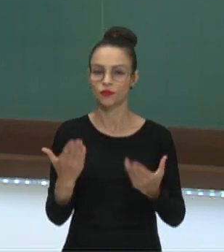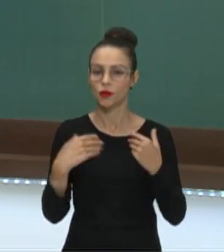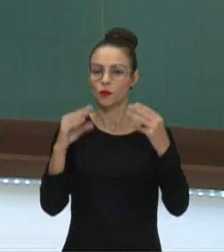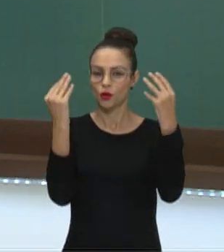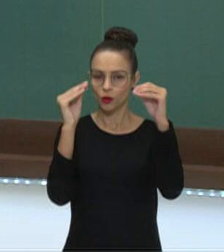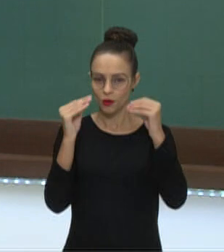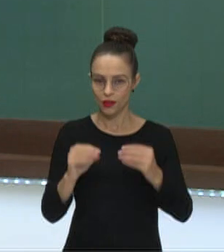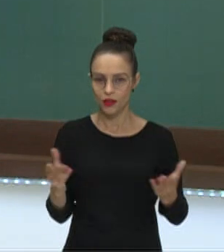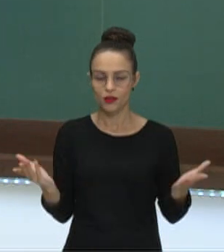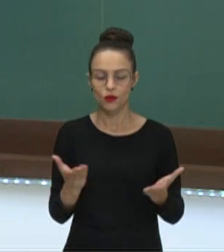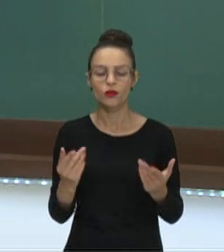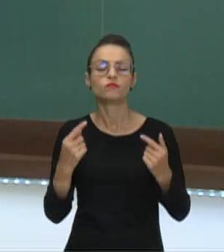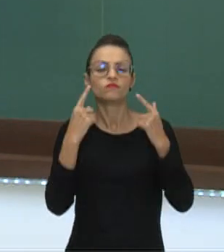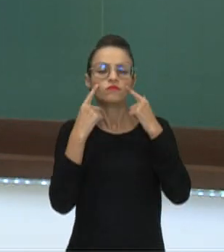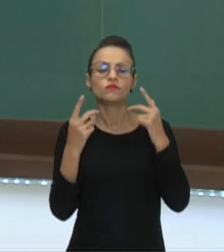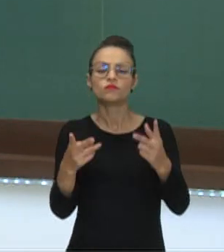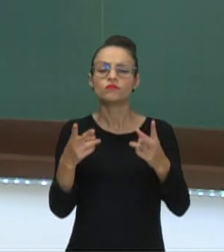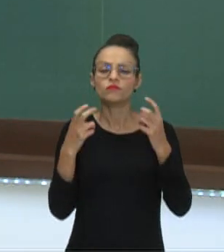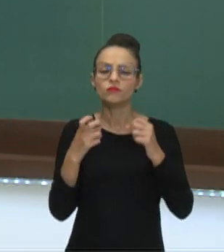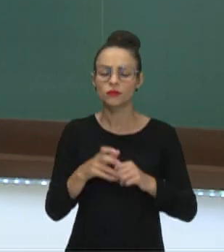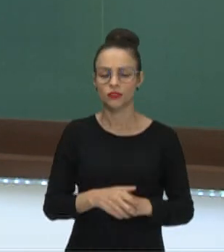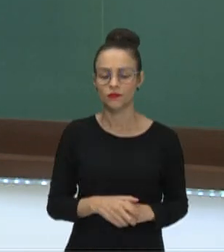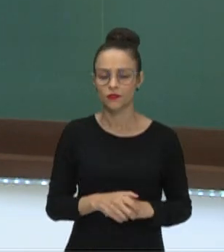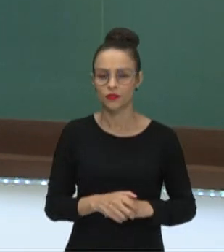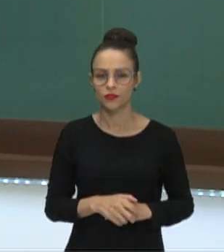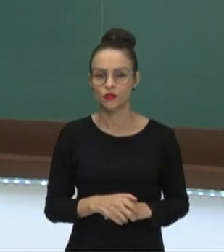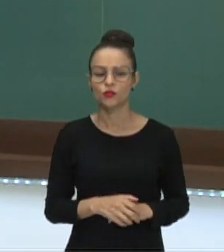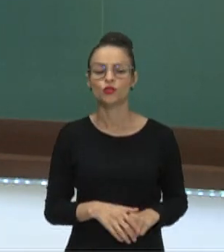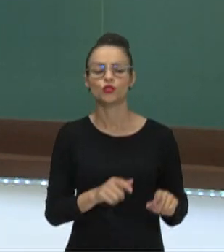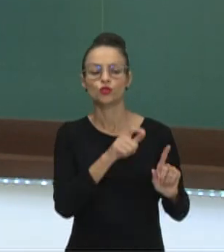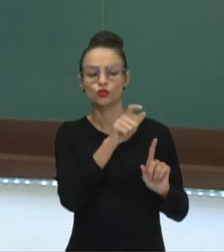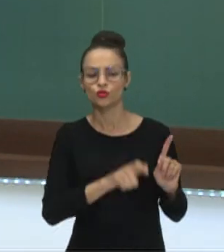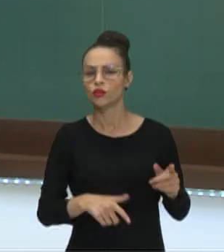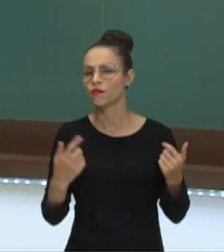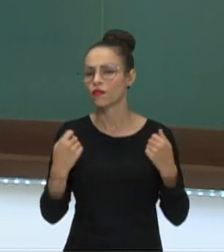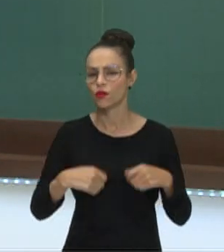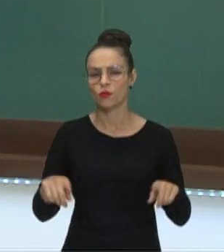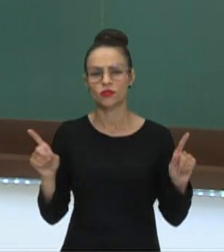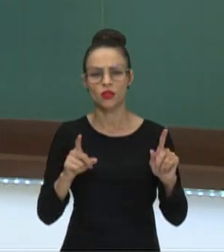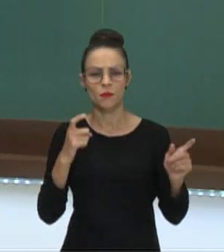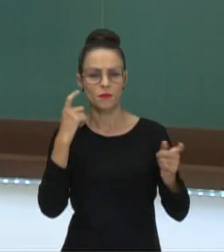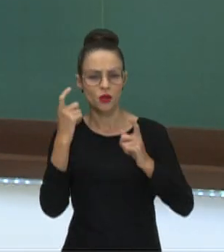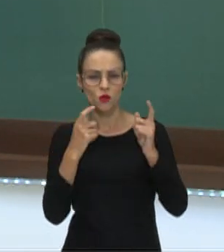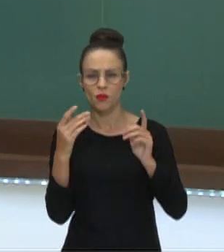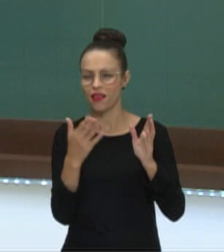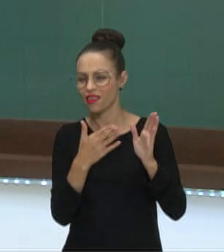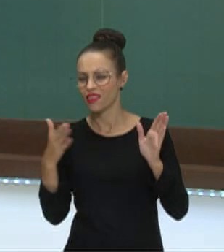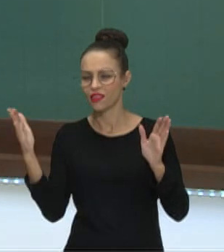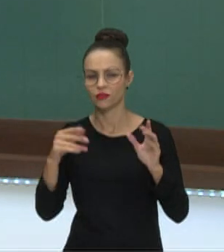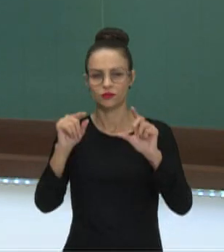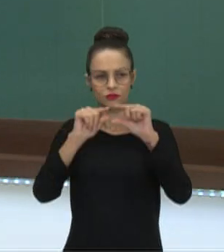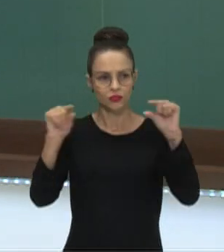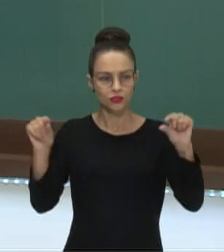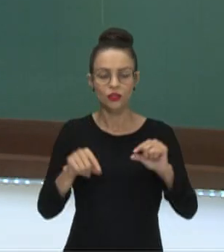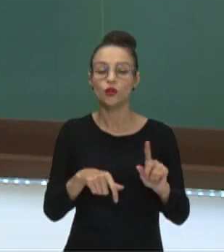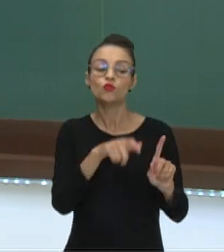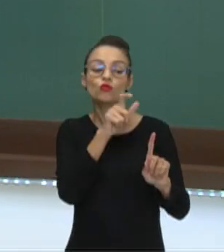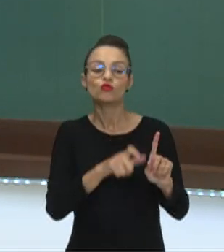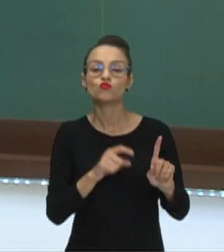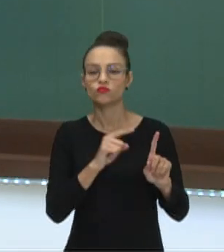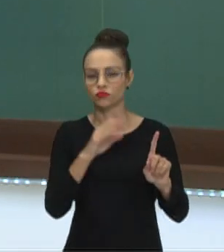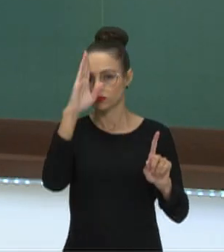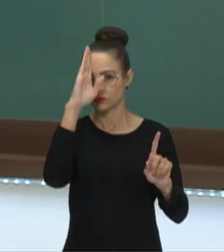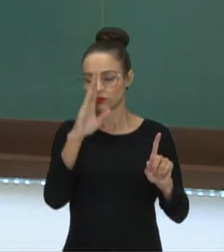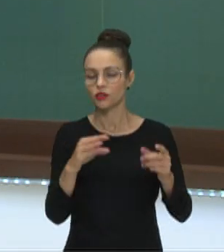então agora? Observa bem o sujeito. Você nem precisa se preocupar muito com o resto da frase. Observa o sujeito